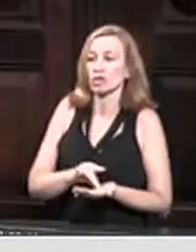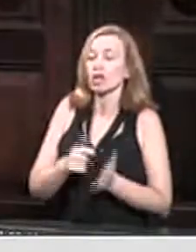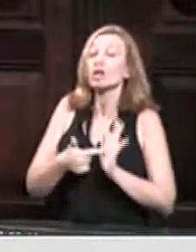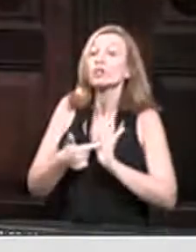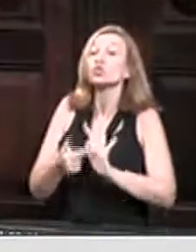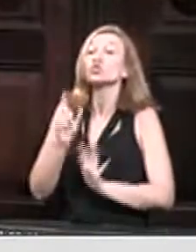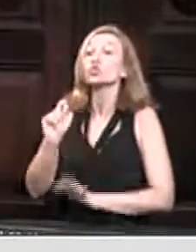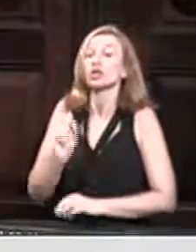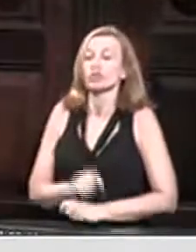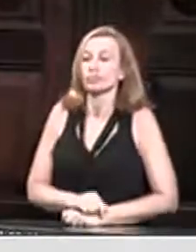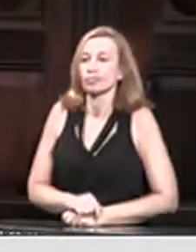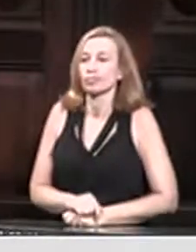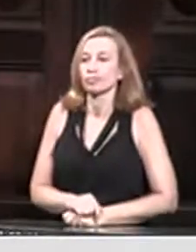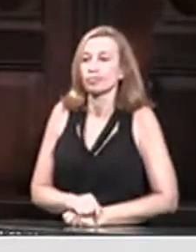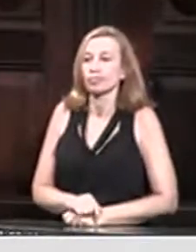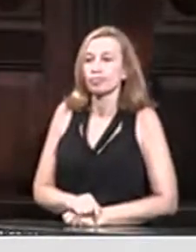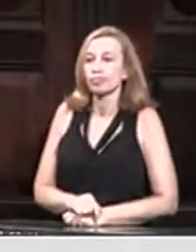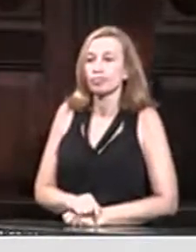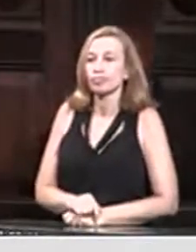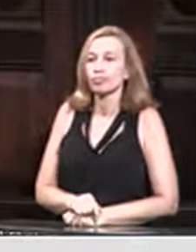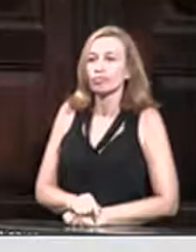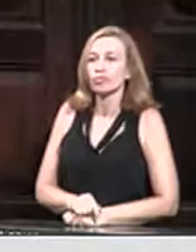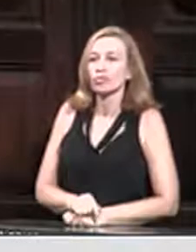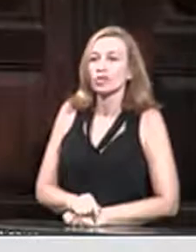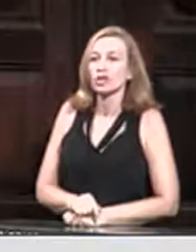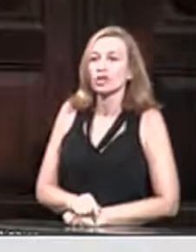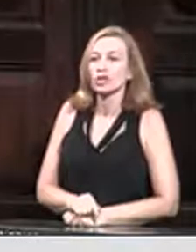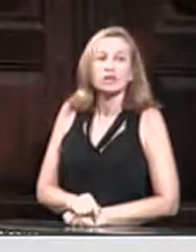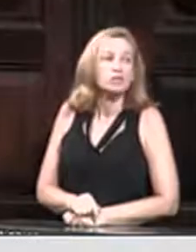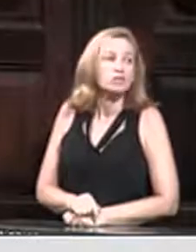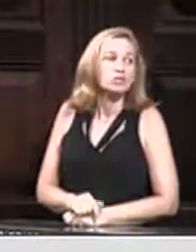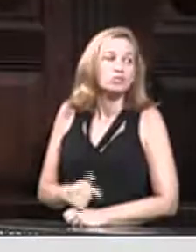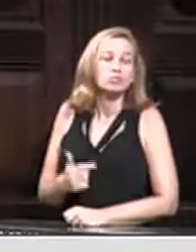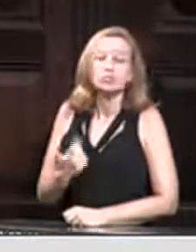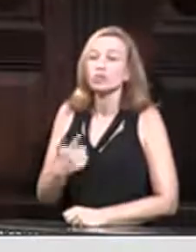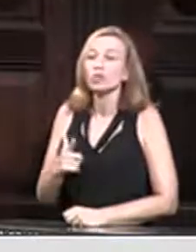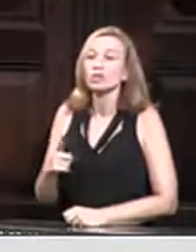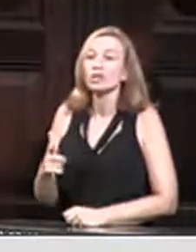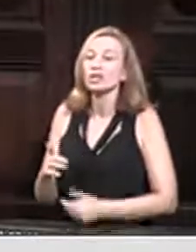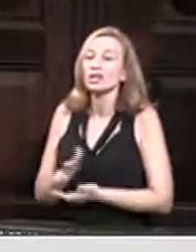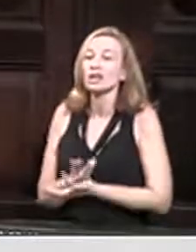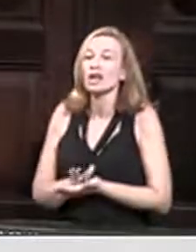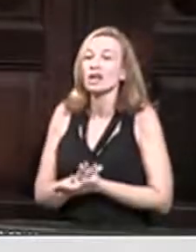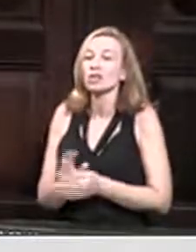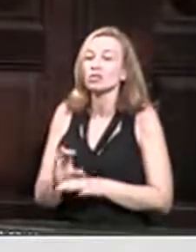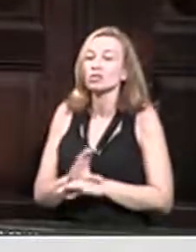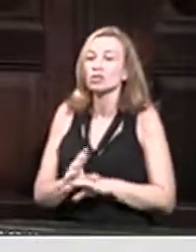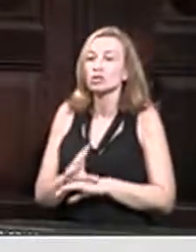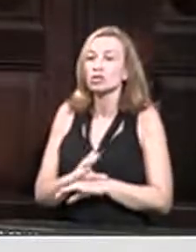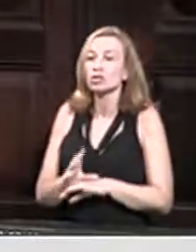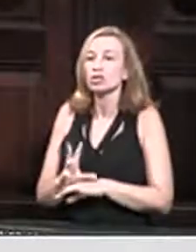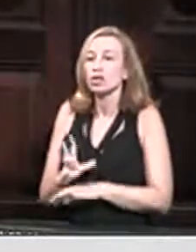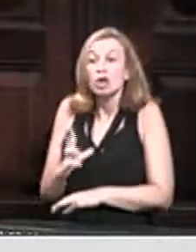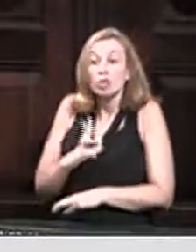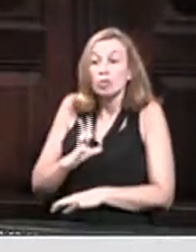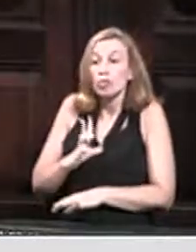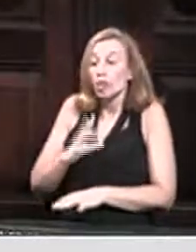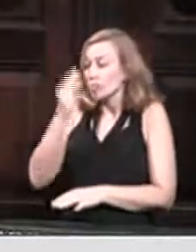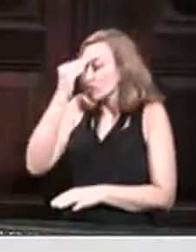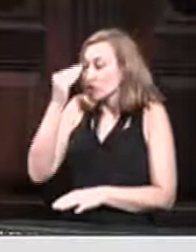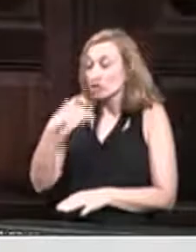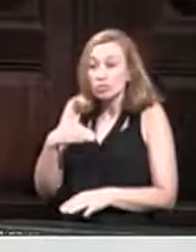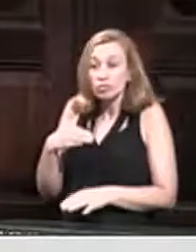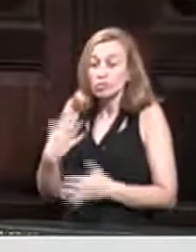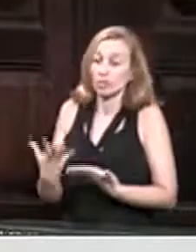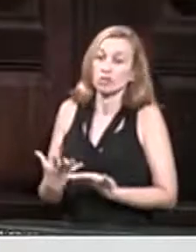demonstra não ter nenhum apreço à Constituição. Ele próprio desacredita a